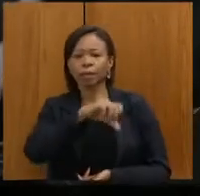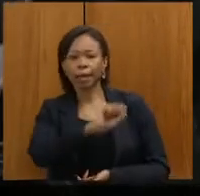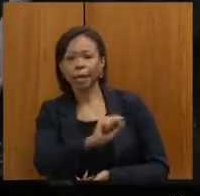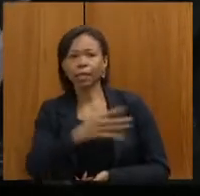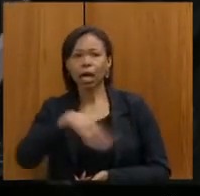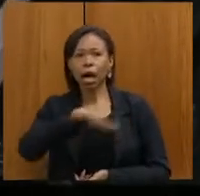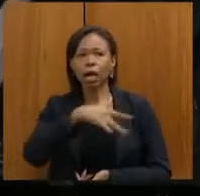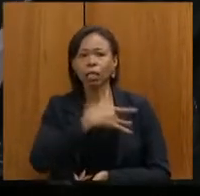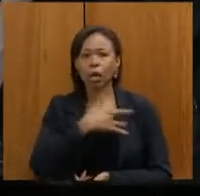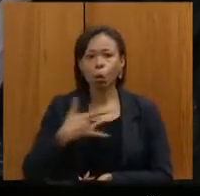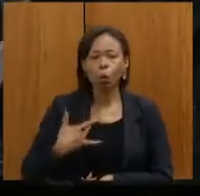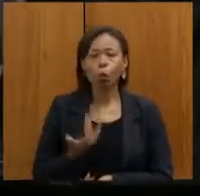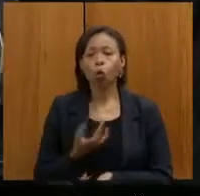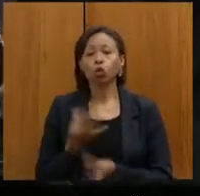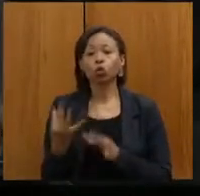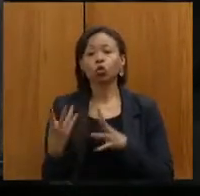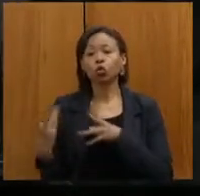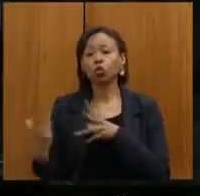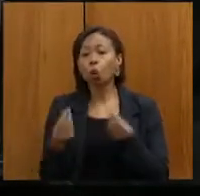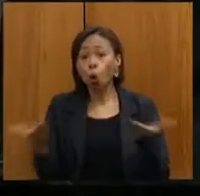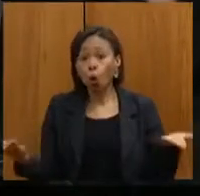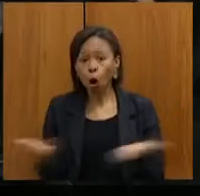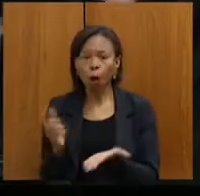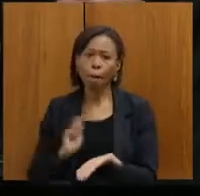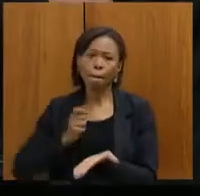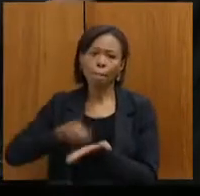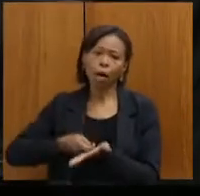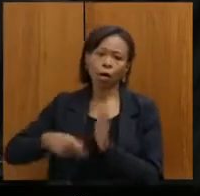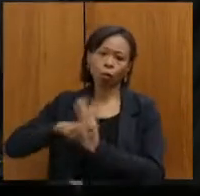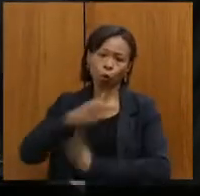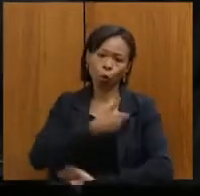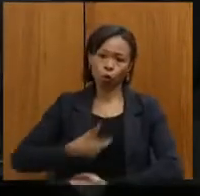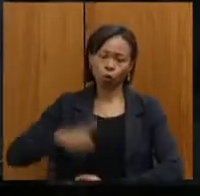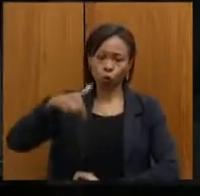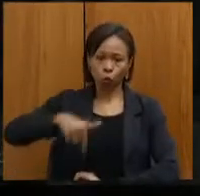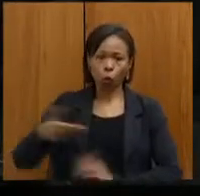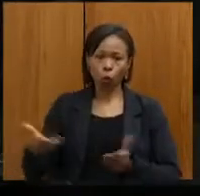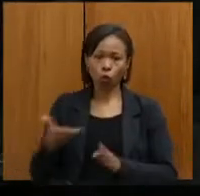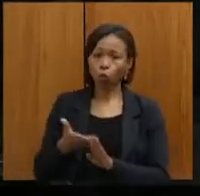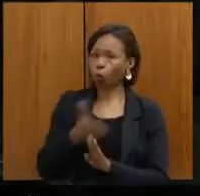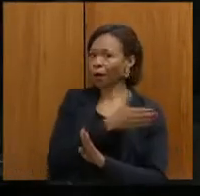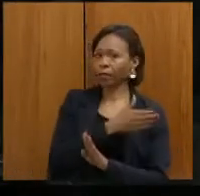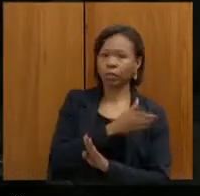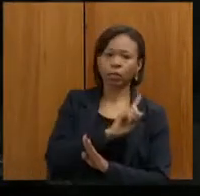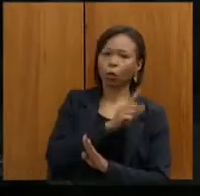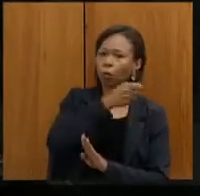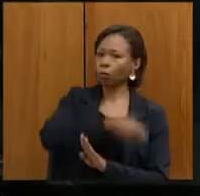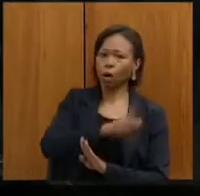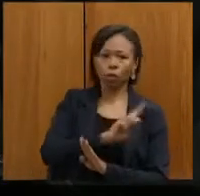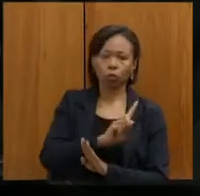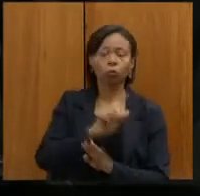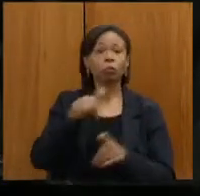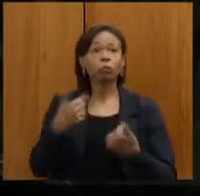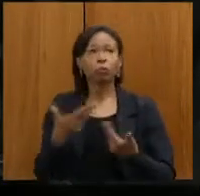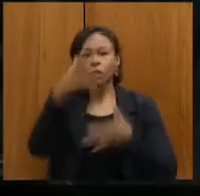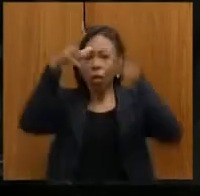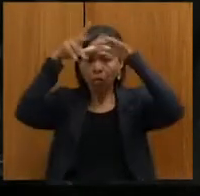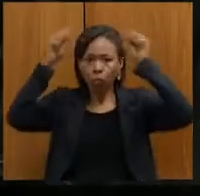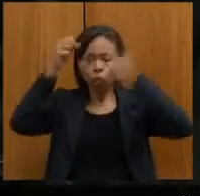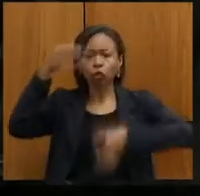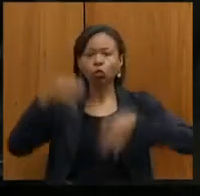com as suas dívidas sendo paga aos municípios por este governo e não pelo caloteiro o Tribunal de Justiça